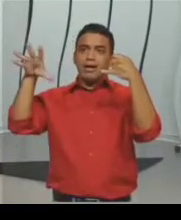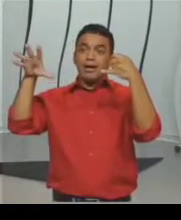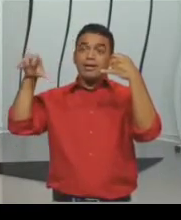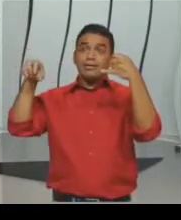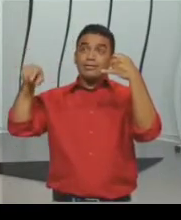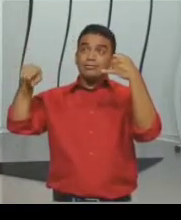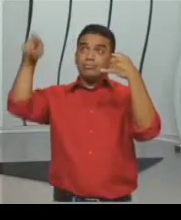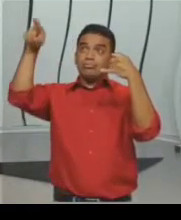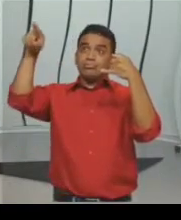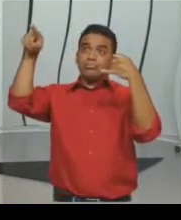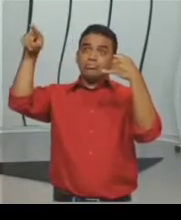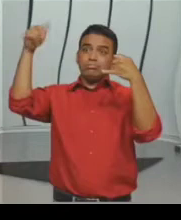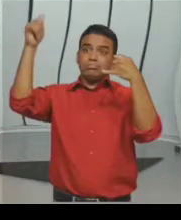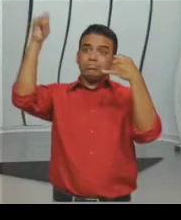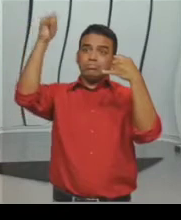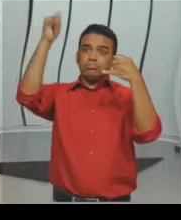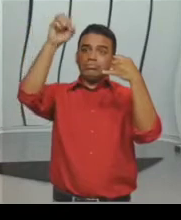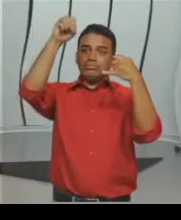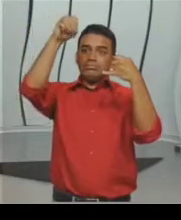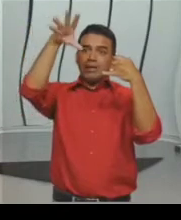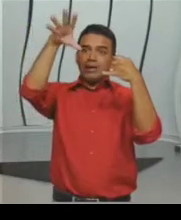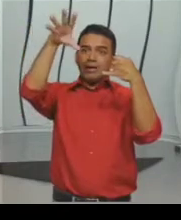depois vai passar por essa lâmpada.